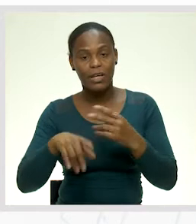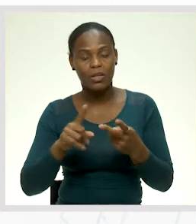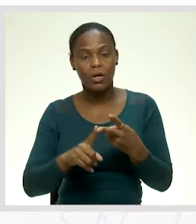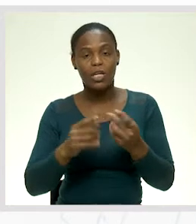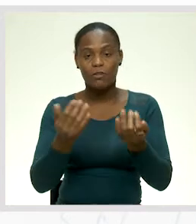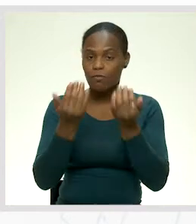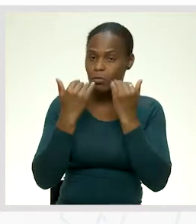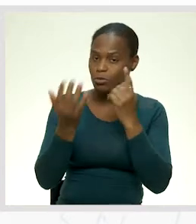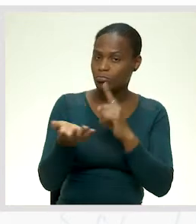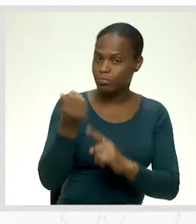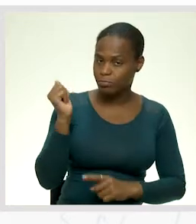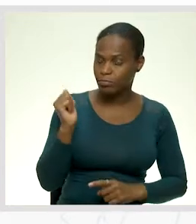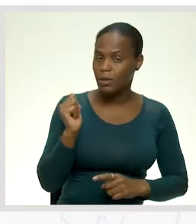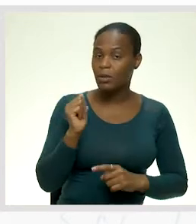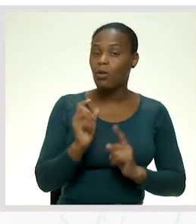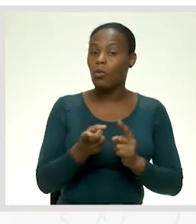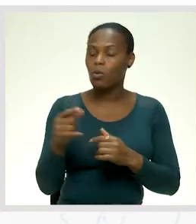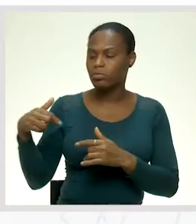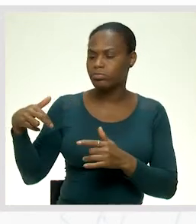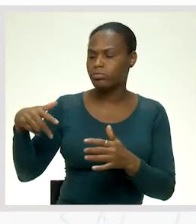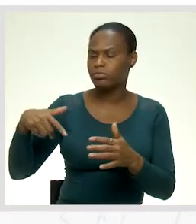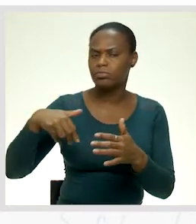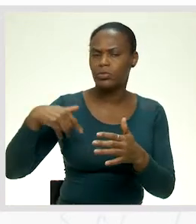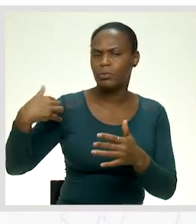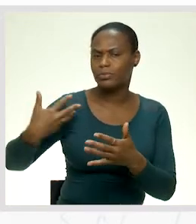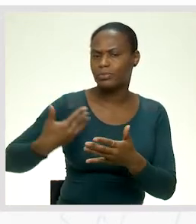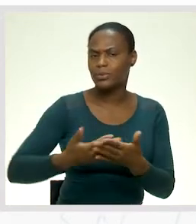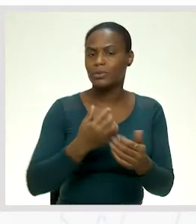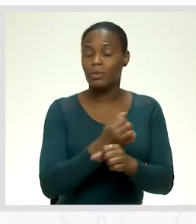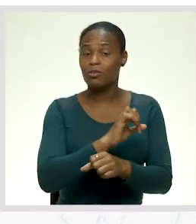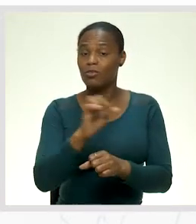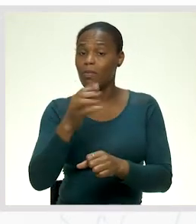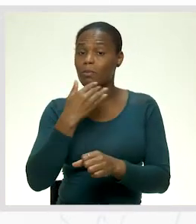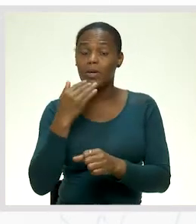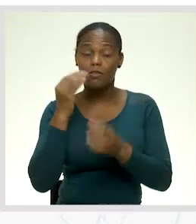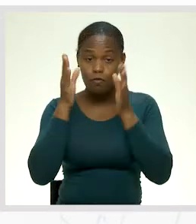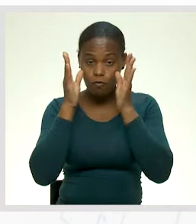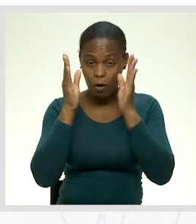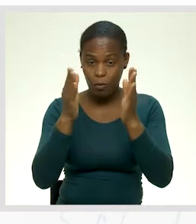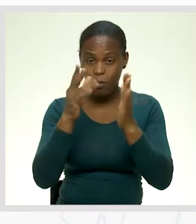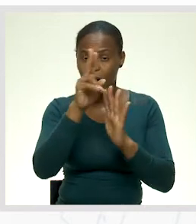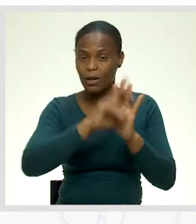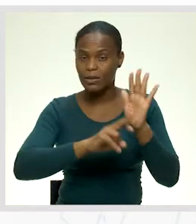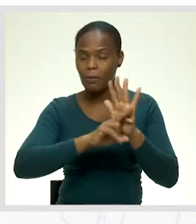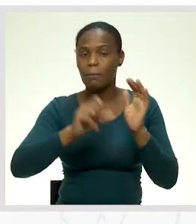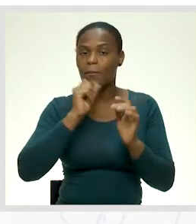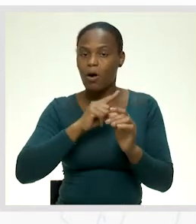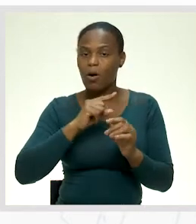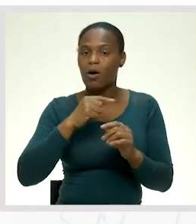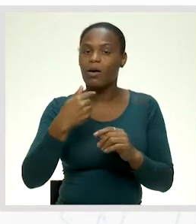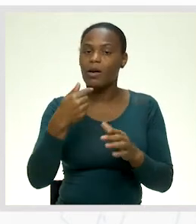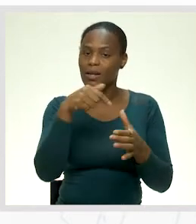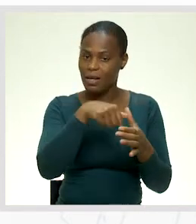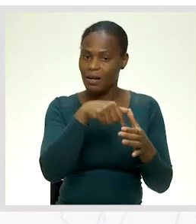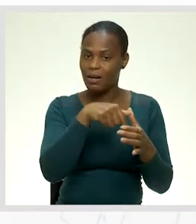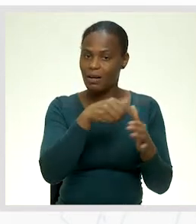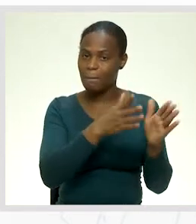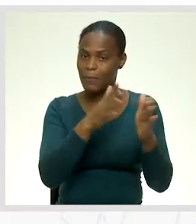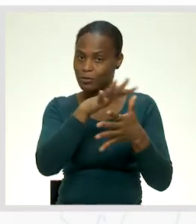obtidos no percurso. Dependendo do foco do relatório, podem surgir nessa parte do